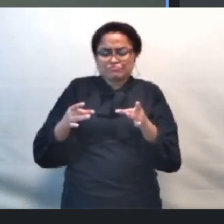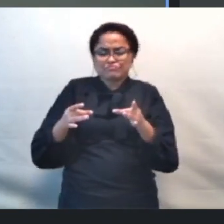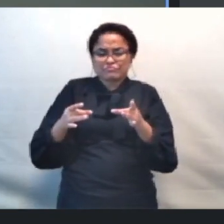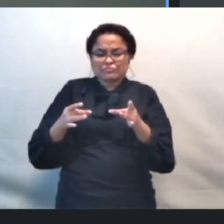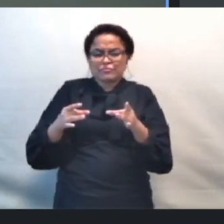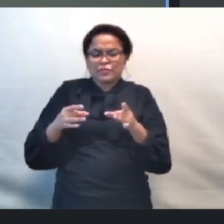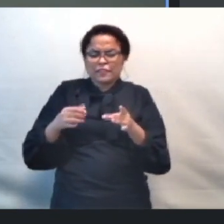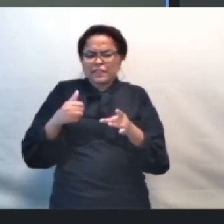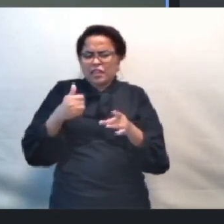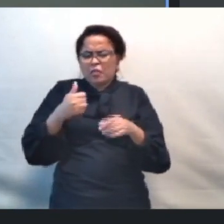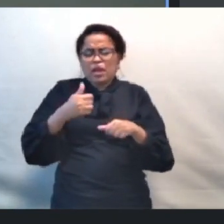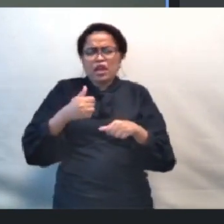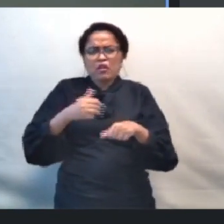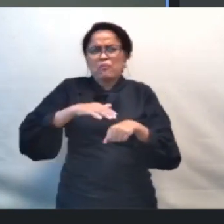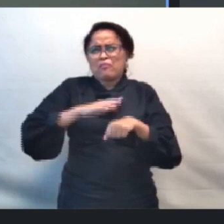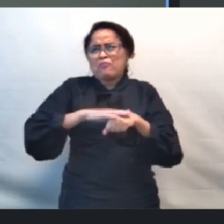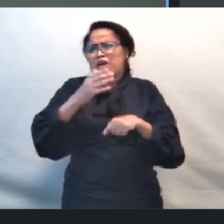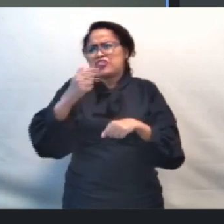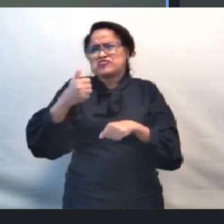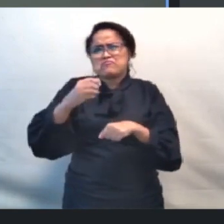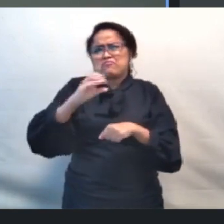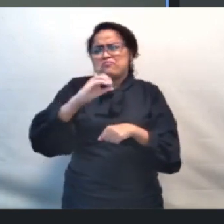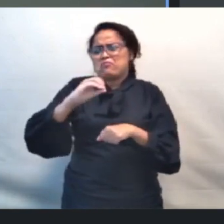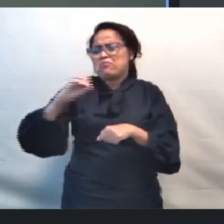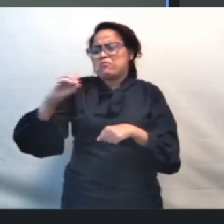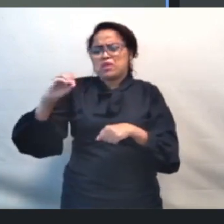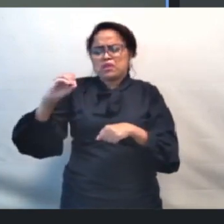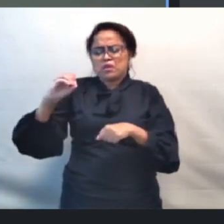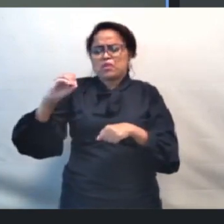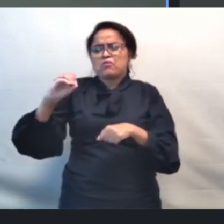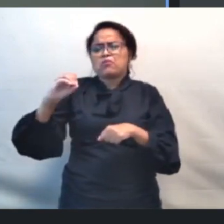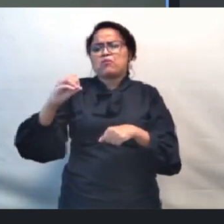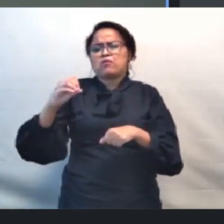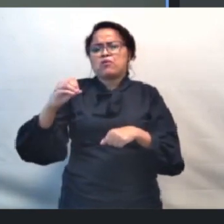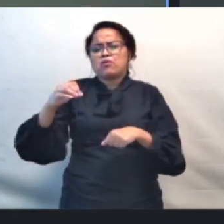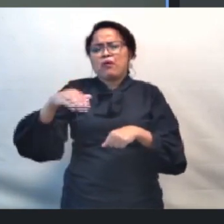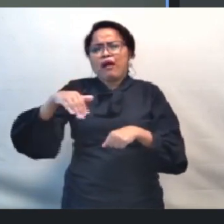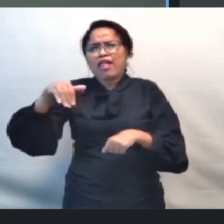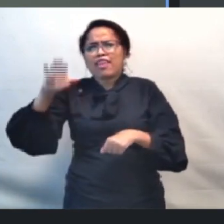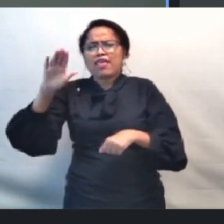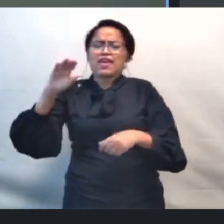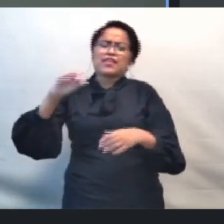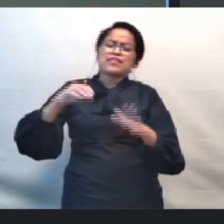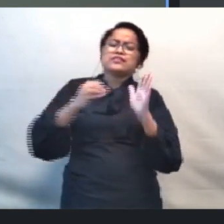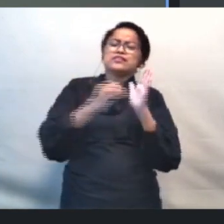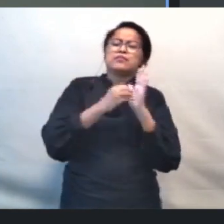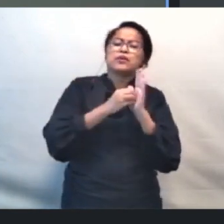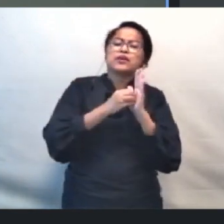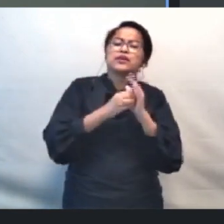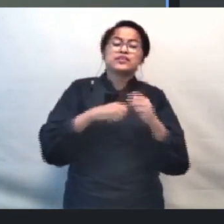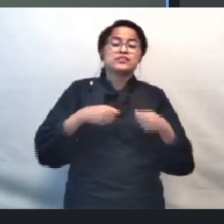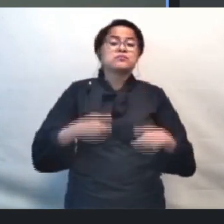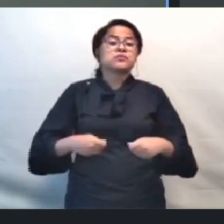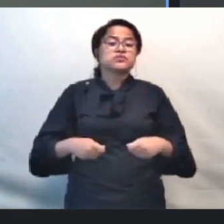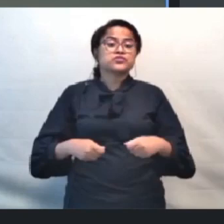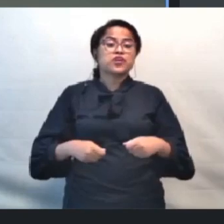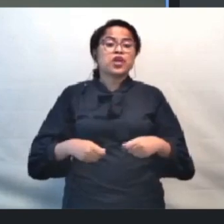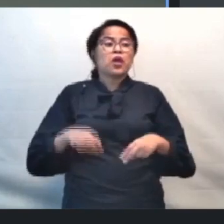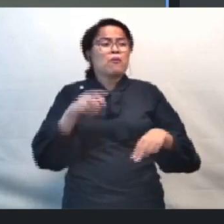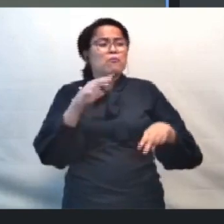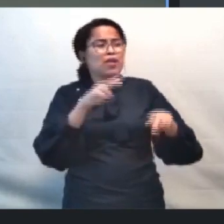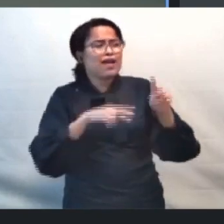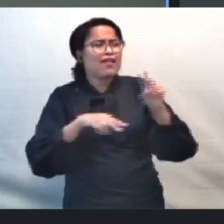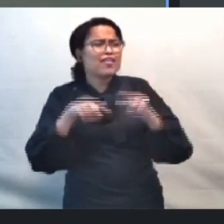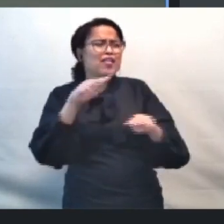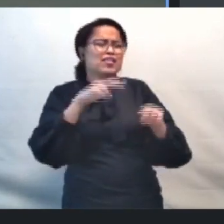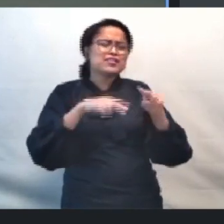1.000 subações, além das emendas impositivas, cada uma é uma subação, para poder fazer uma análise do porquê que foi